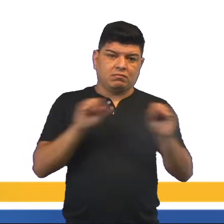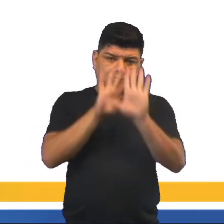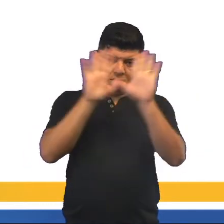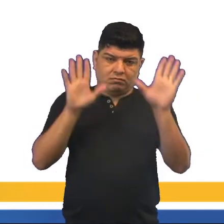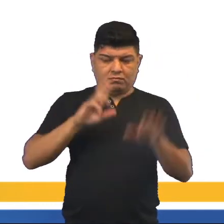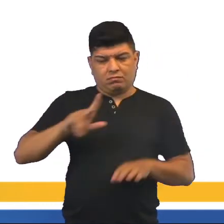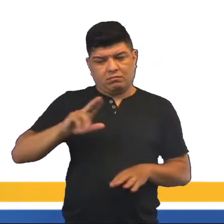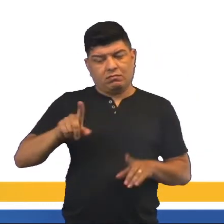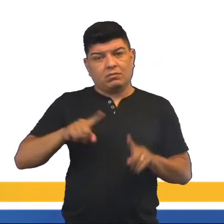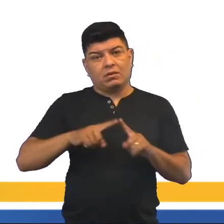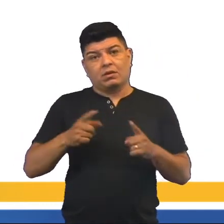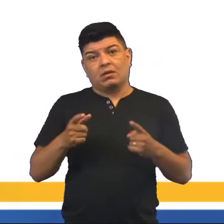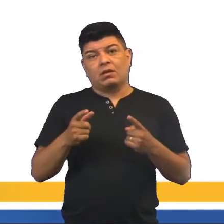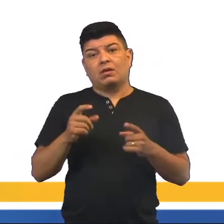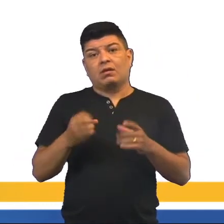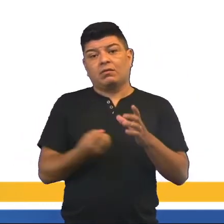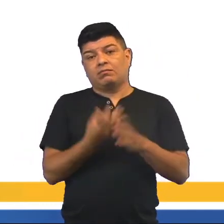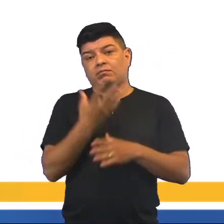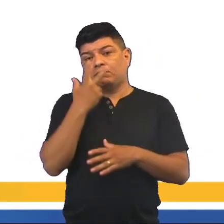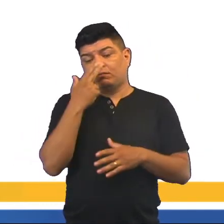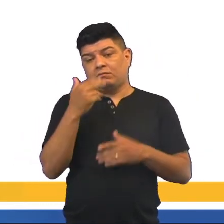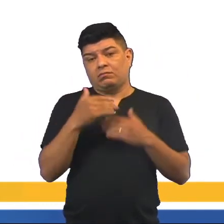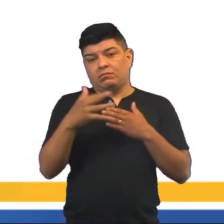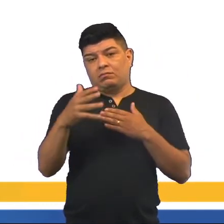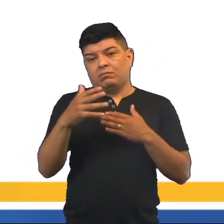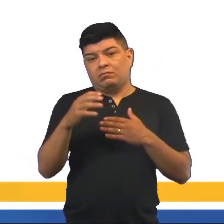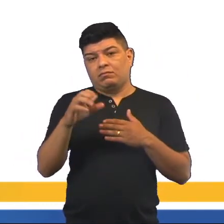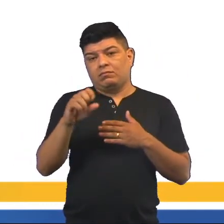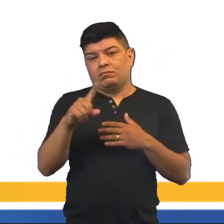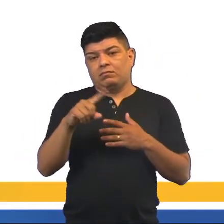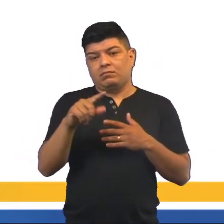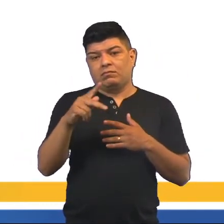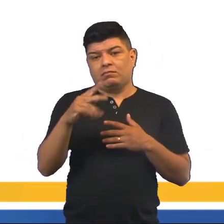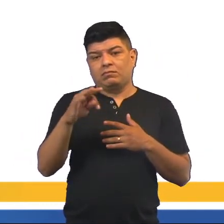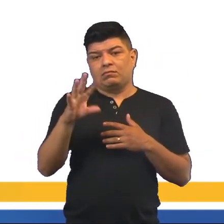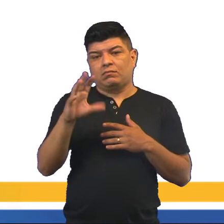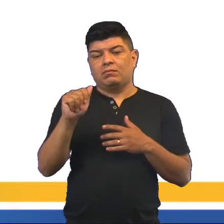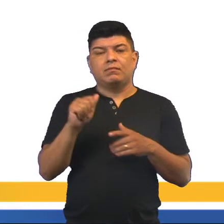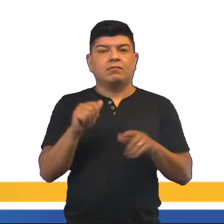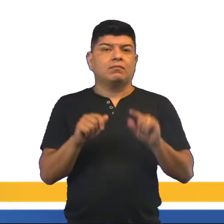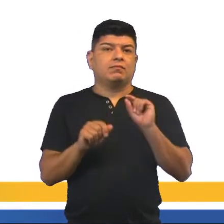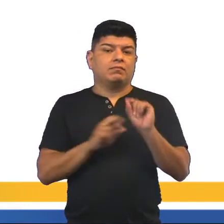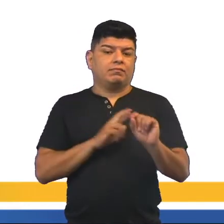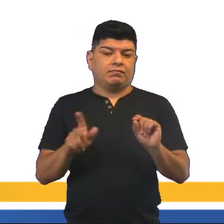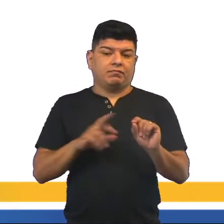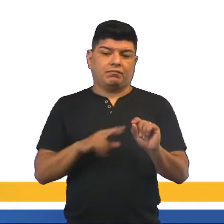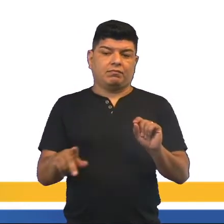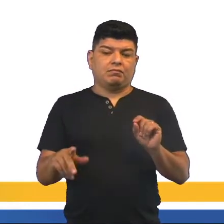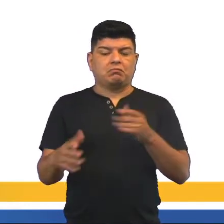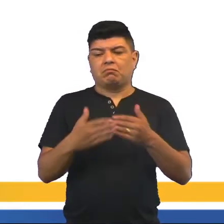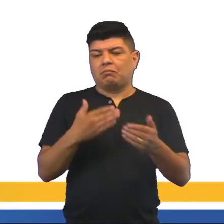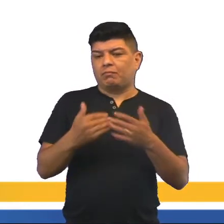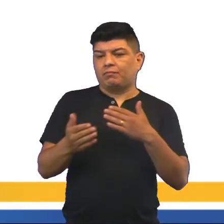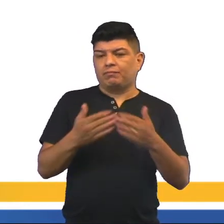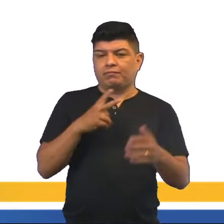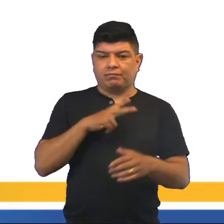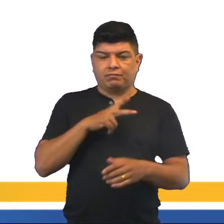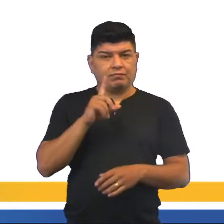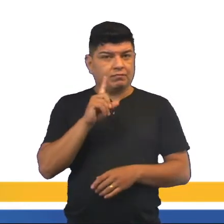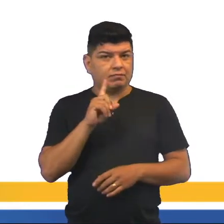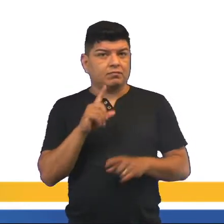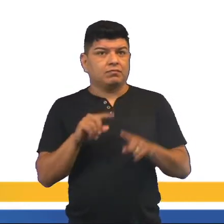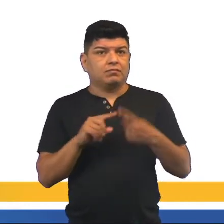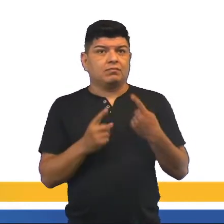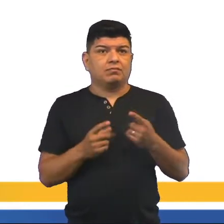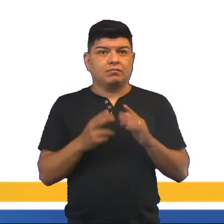claro, mas pensa-se que deriva da escrita zapoteca. A escrita asteca não era escrita de qualquer forma particular e